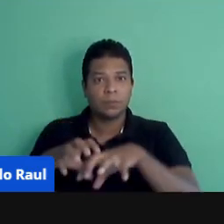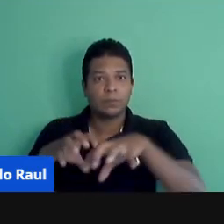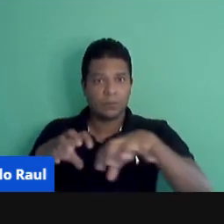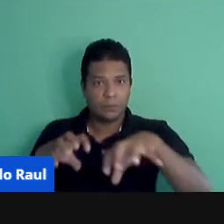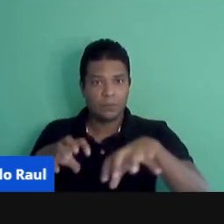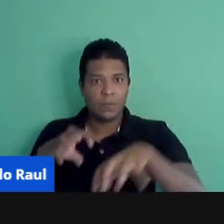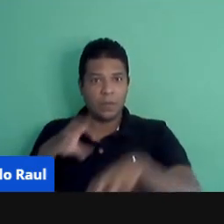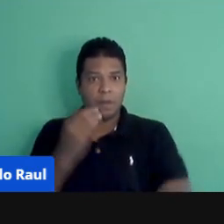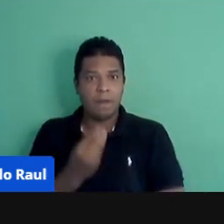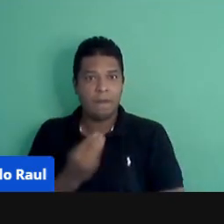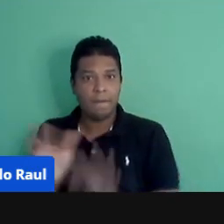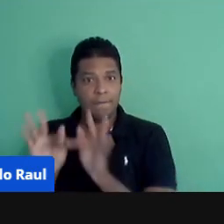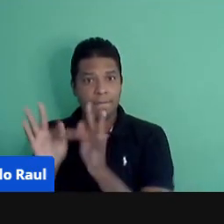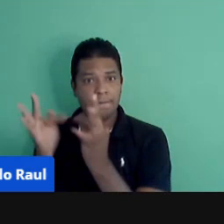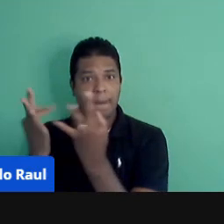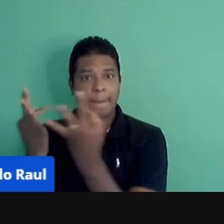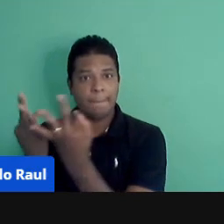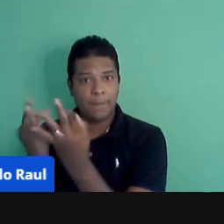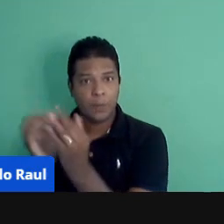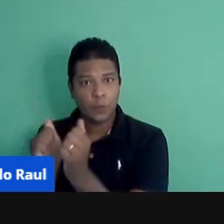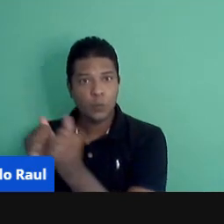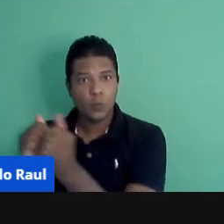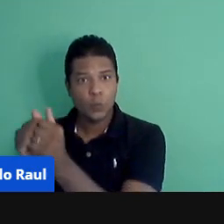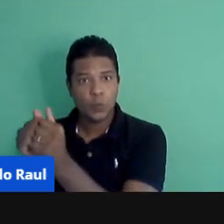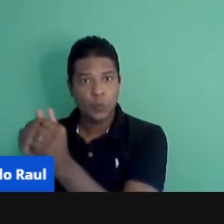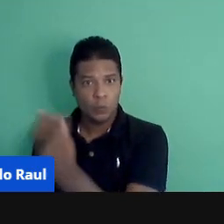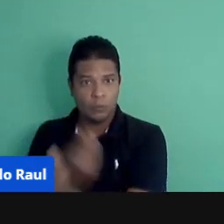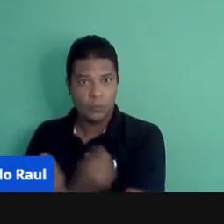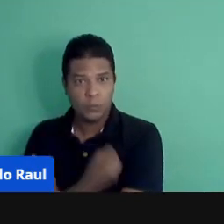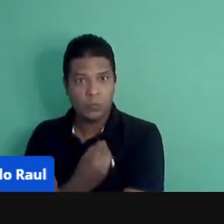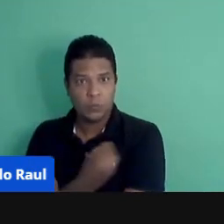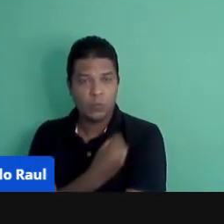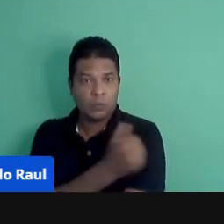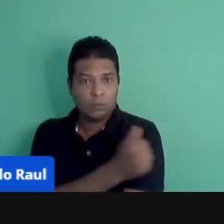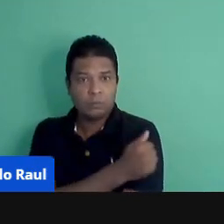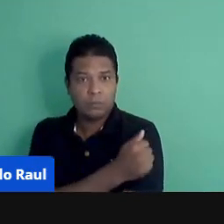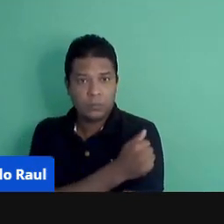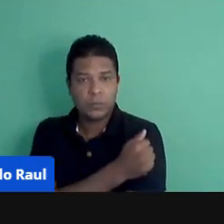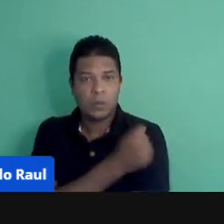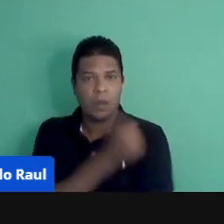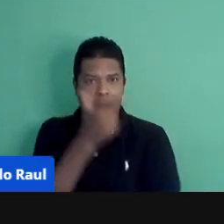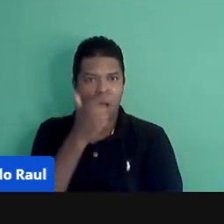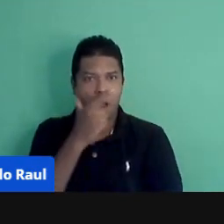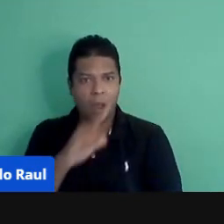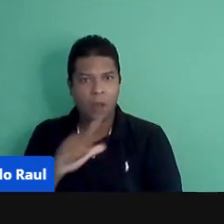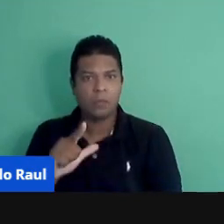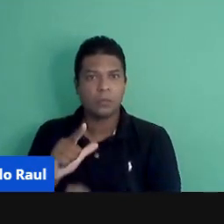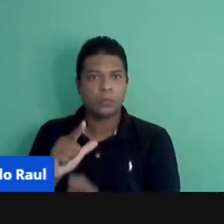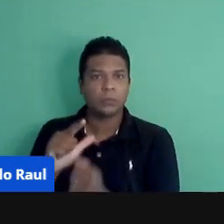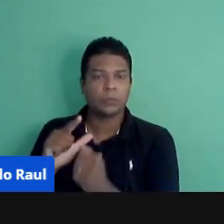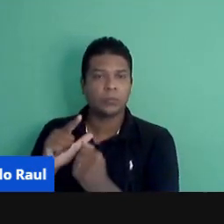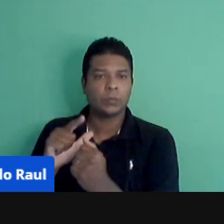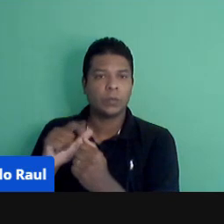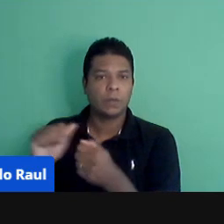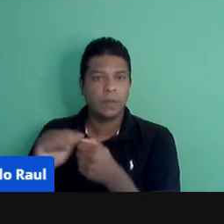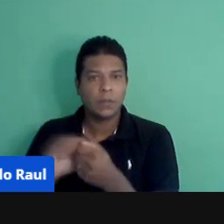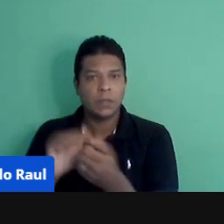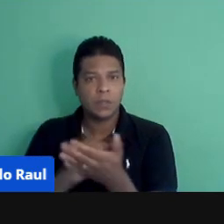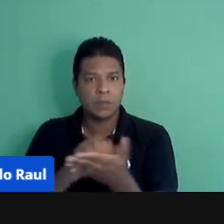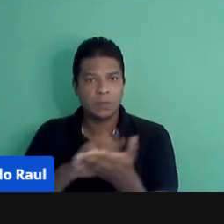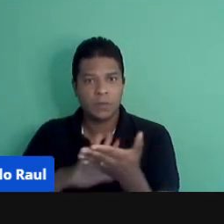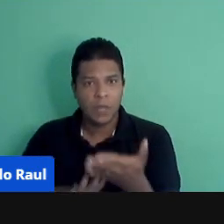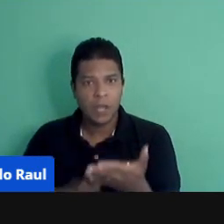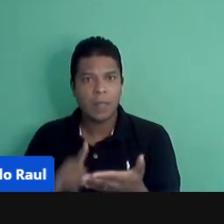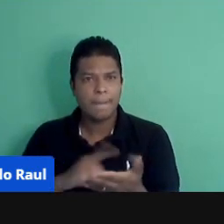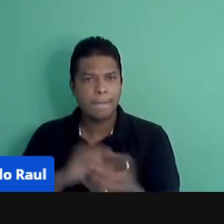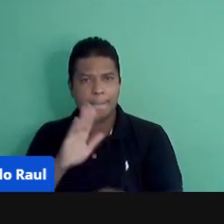né, o aluno consegue realmente desempenhar melhor, né, as suas atividades, ter uma maior